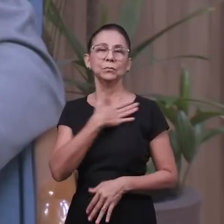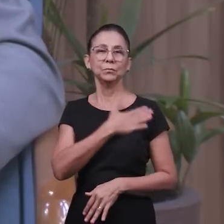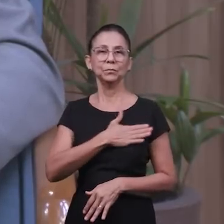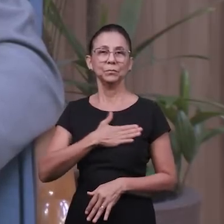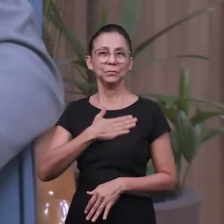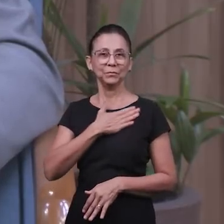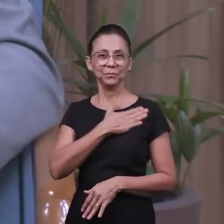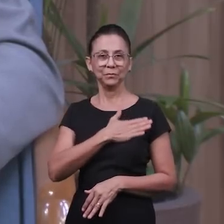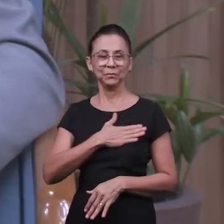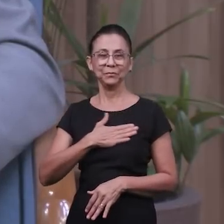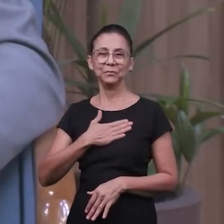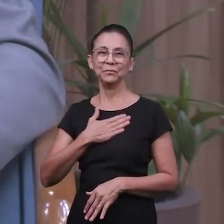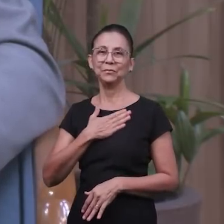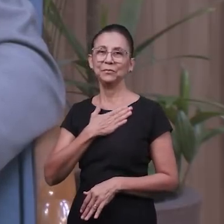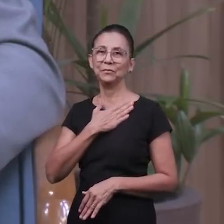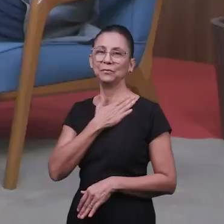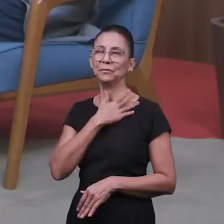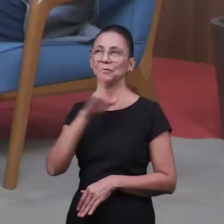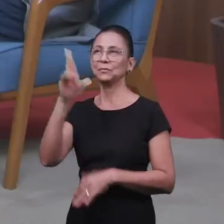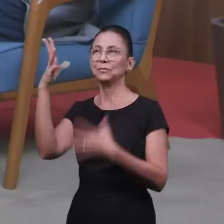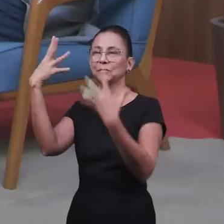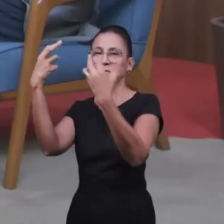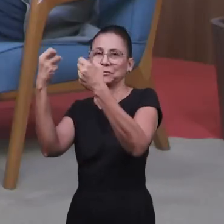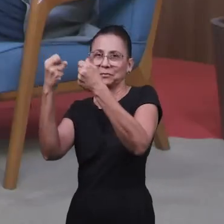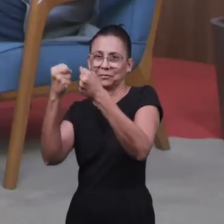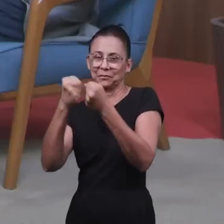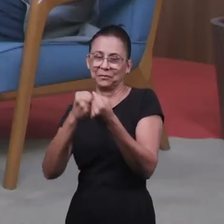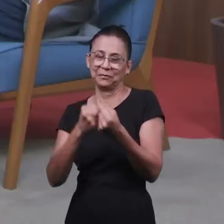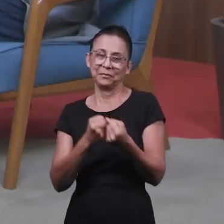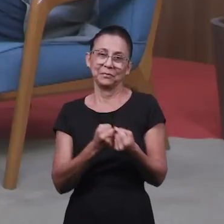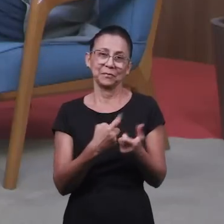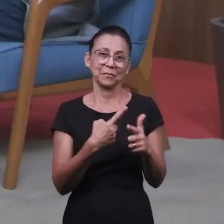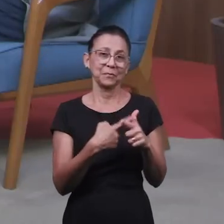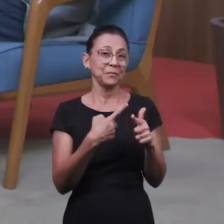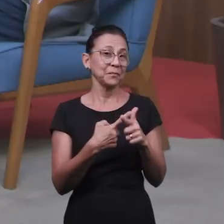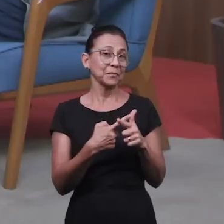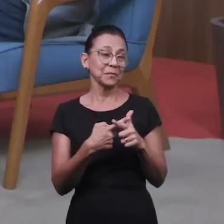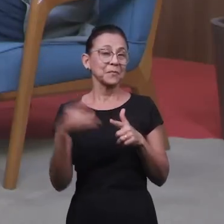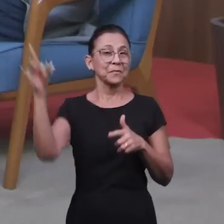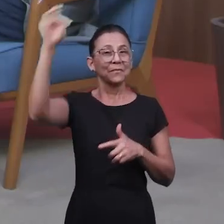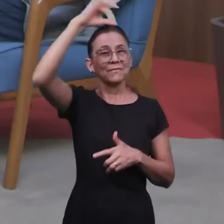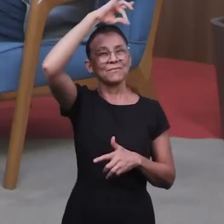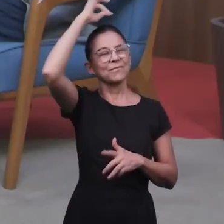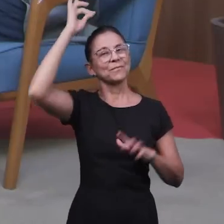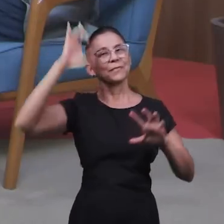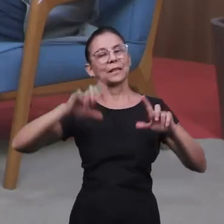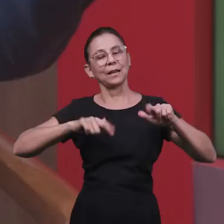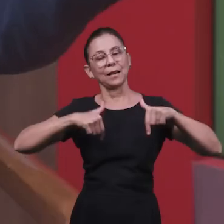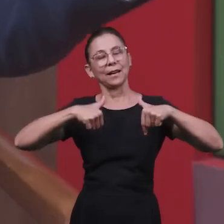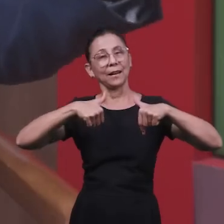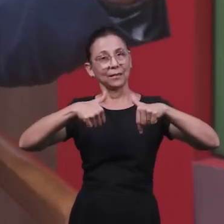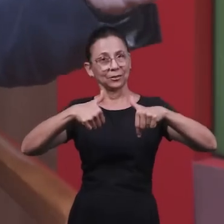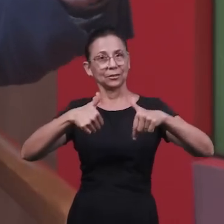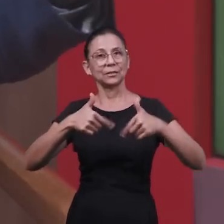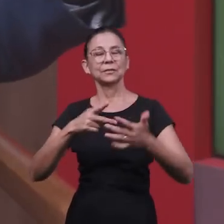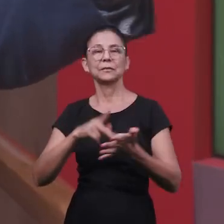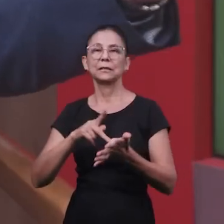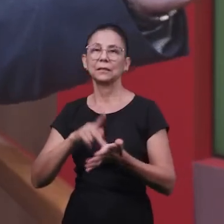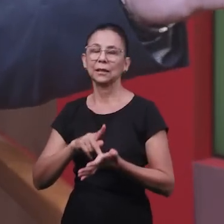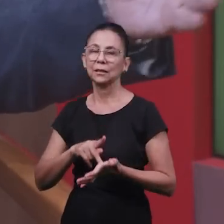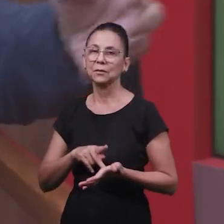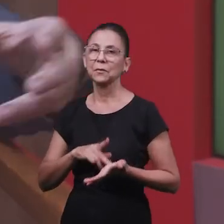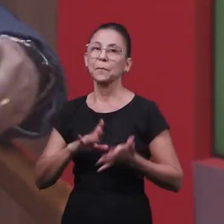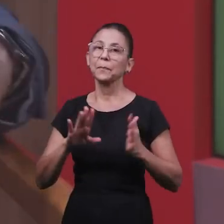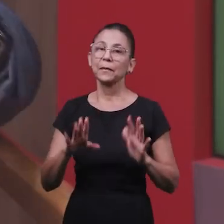voz que chega ao altar do Senhor. Porque é movido pelo Espírito, né? É a doçura do Espírito, né? Como você falou